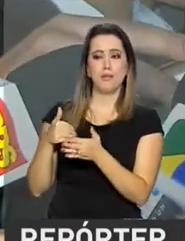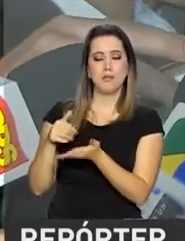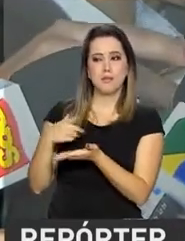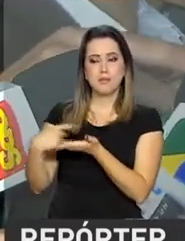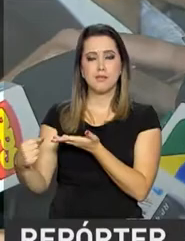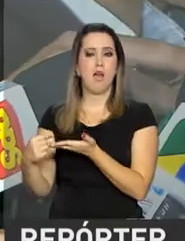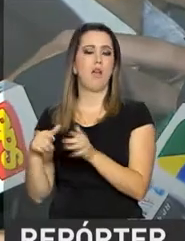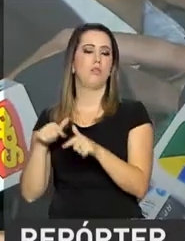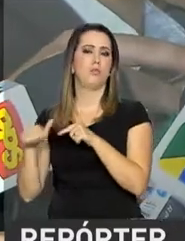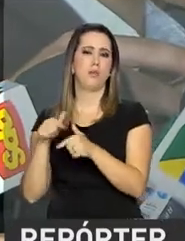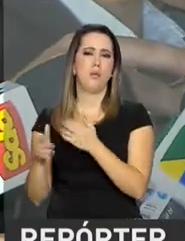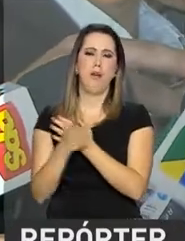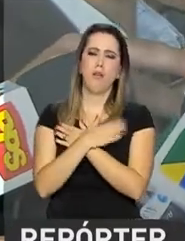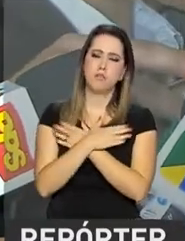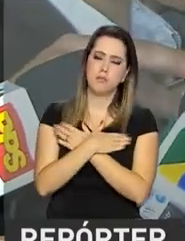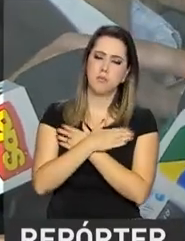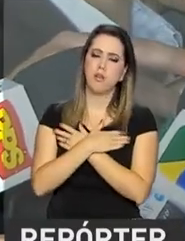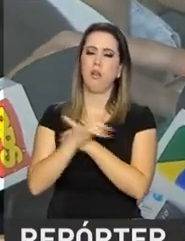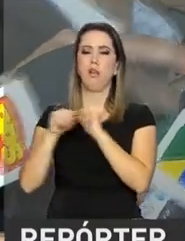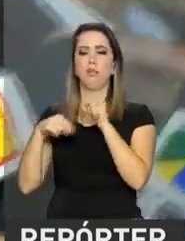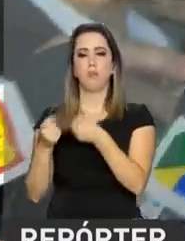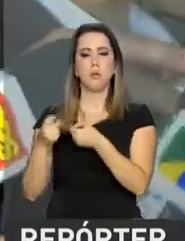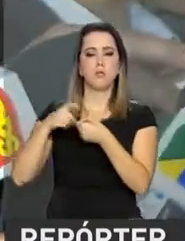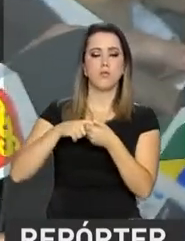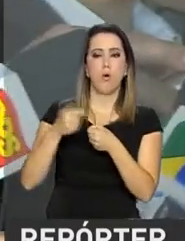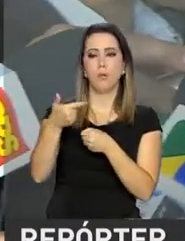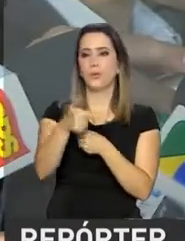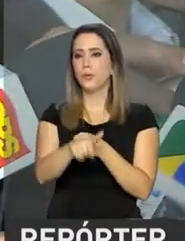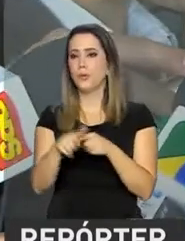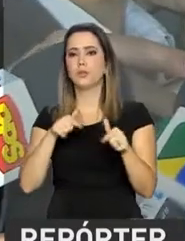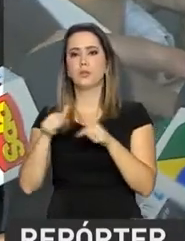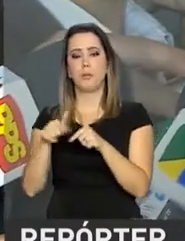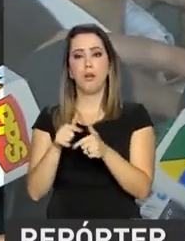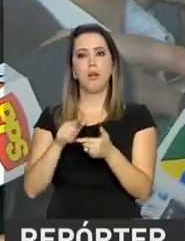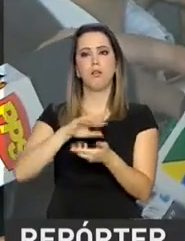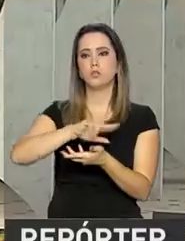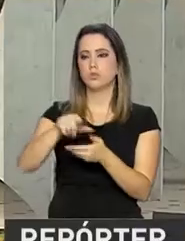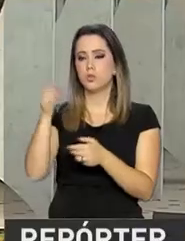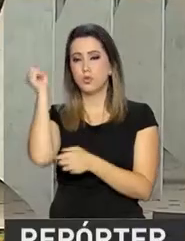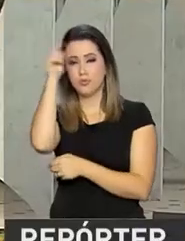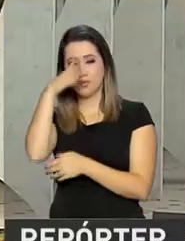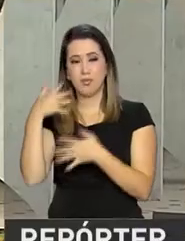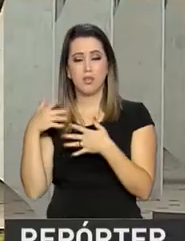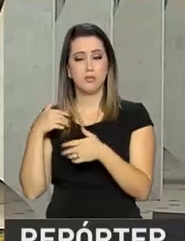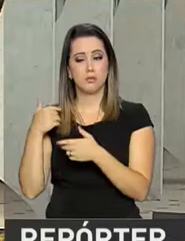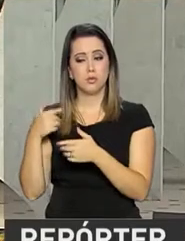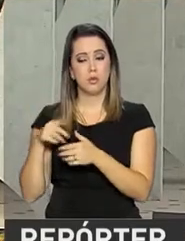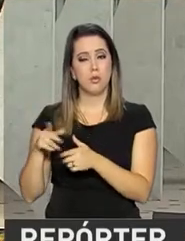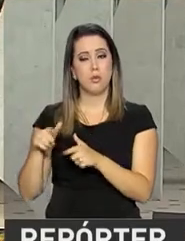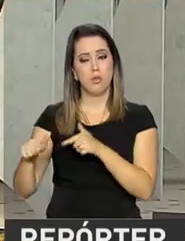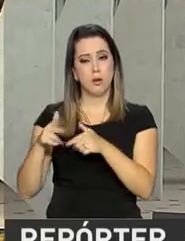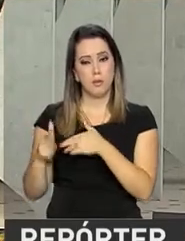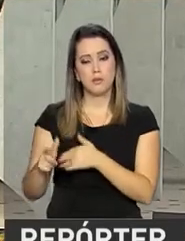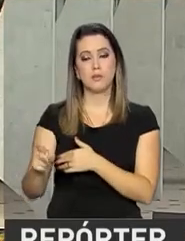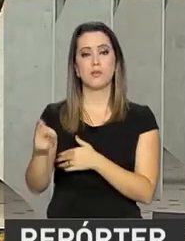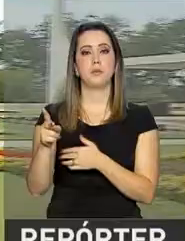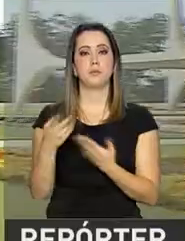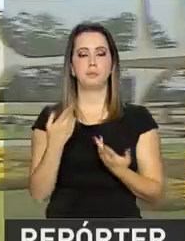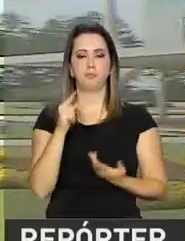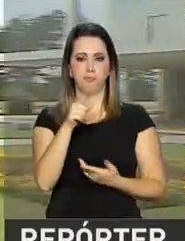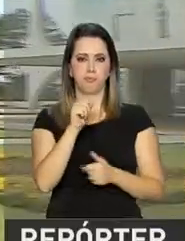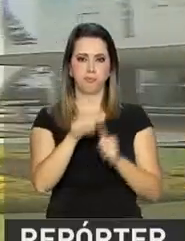contribuir, depois fica de novo sem contribuir. Então, nós resolvemos fazer esta distinção. Na avaliação do governo, as mudanças